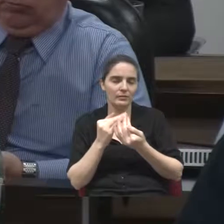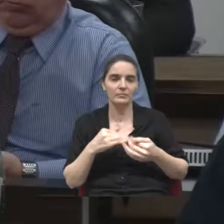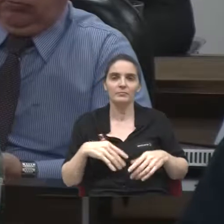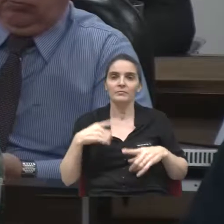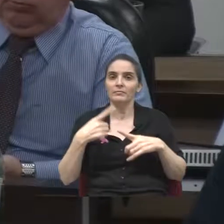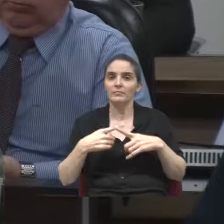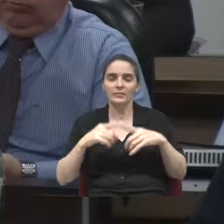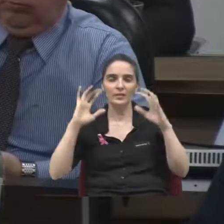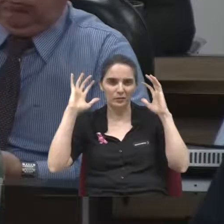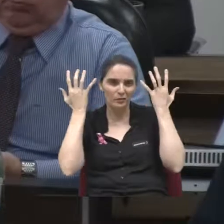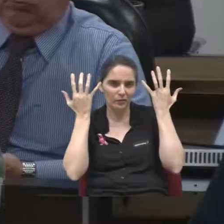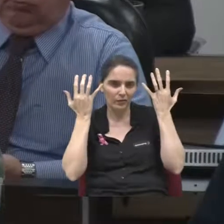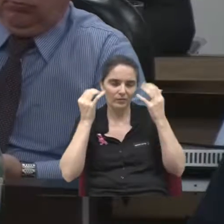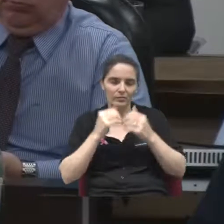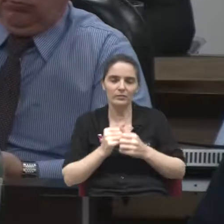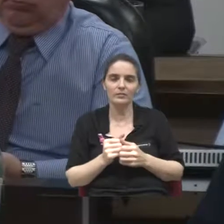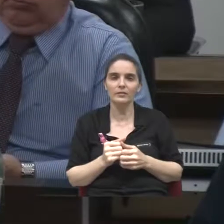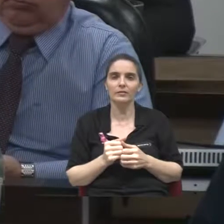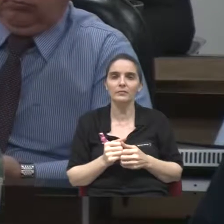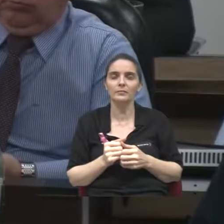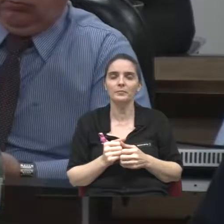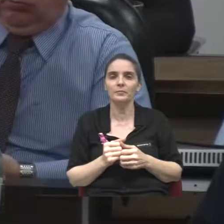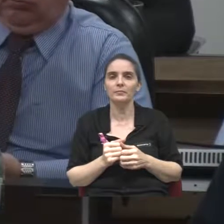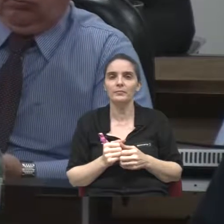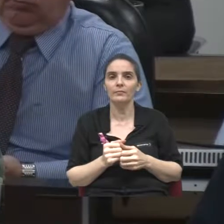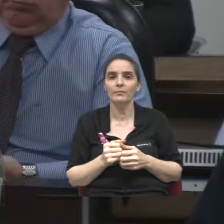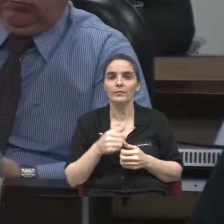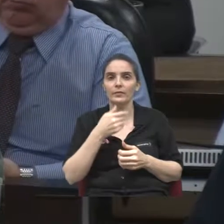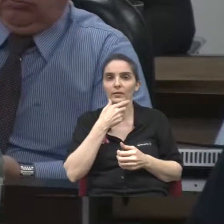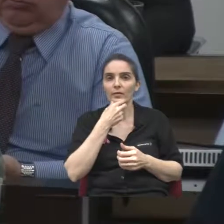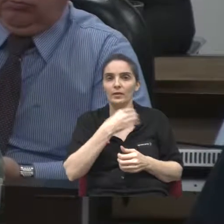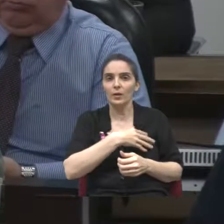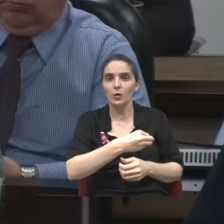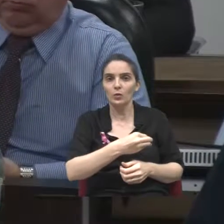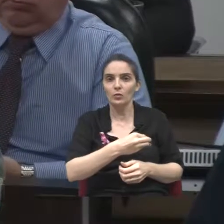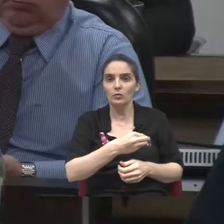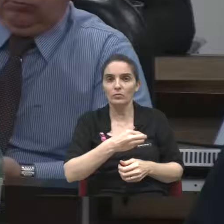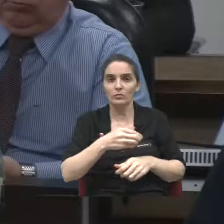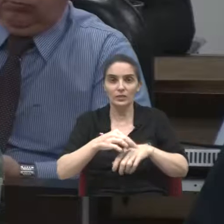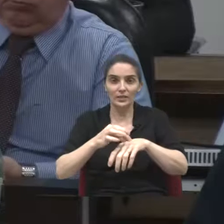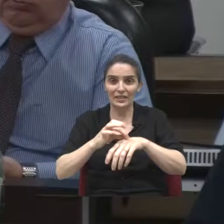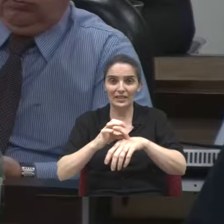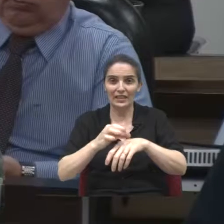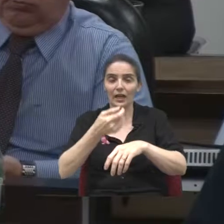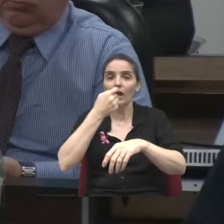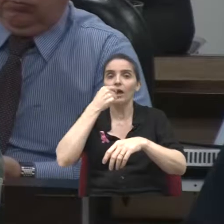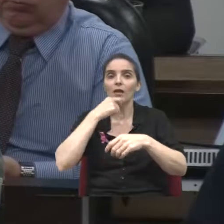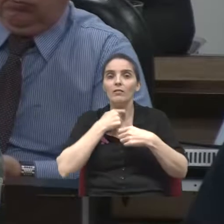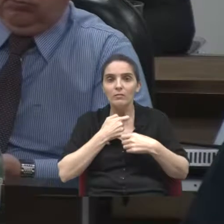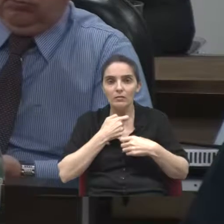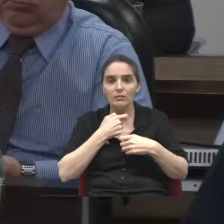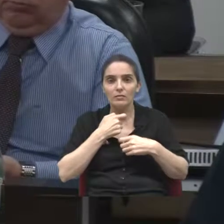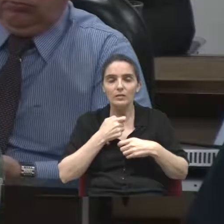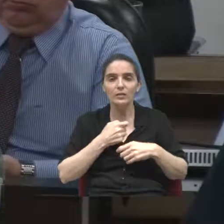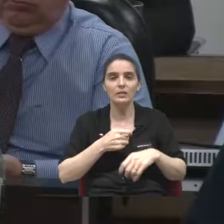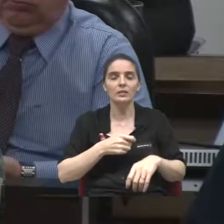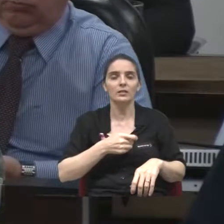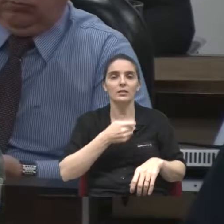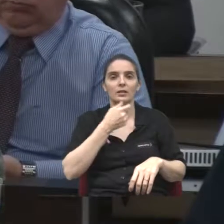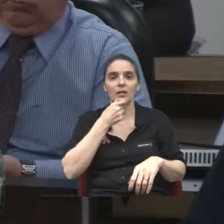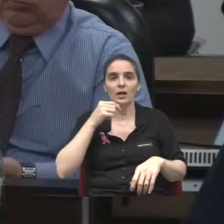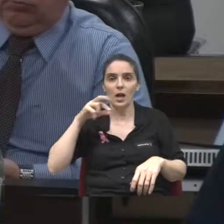aniversário, e o meu filho engasgou com um pedaço de carne, meu irmão estava do lado dele, começou a bater